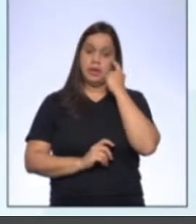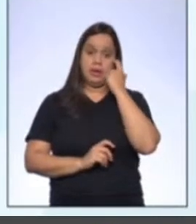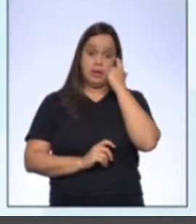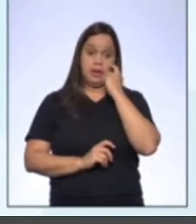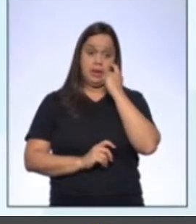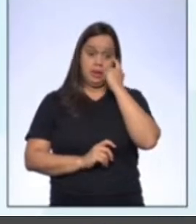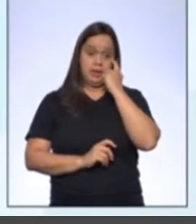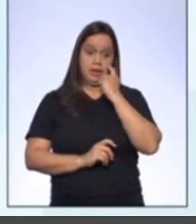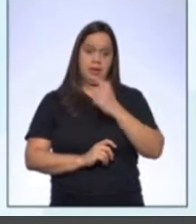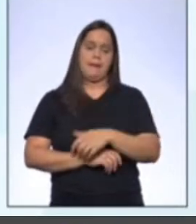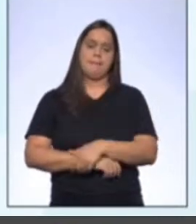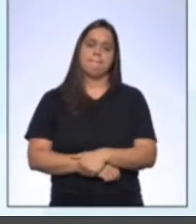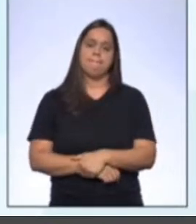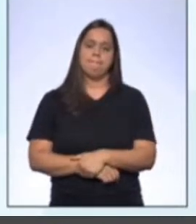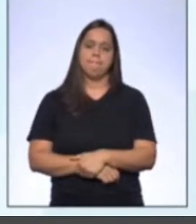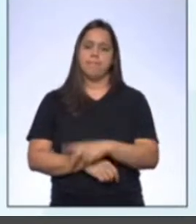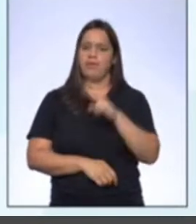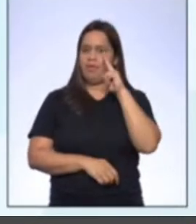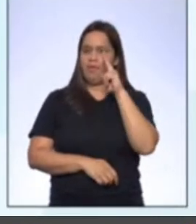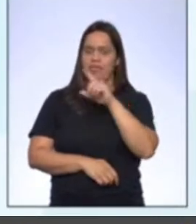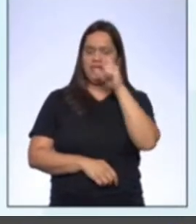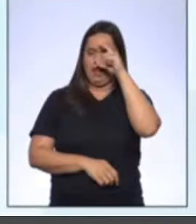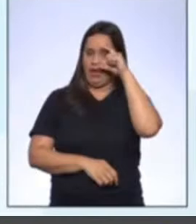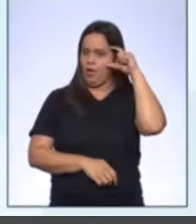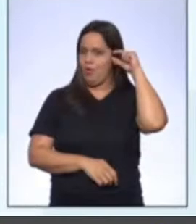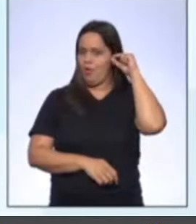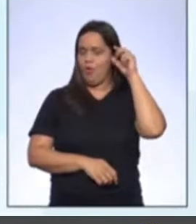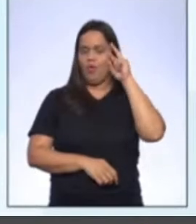Pode seguir. Olha lá o olhinho. Vamos dar uma olhada.